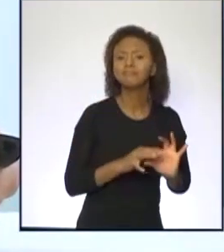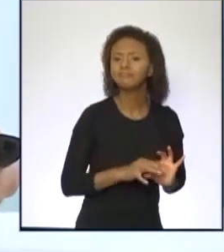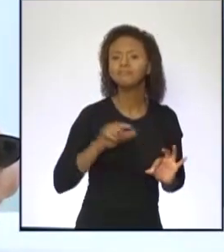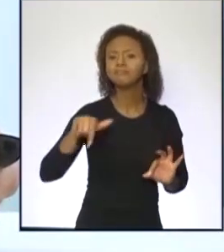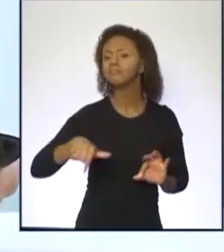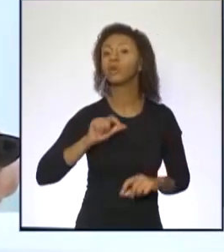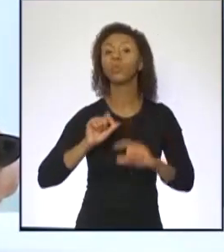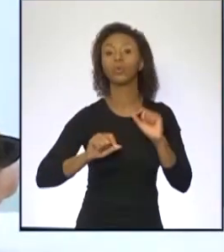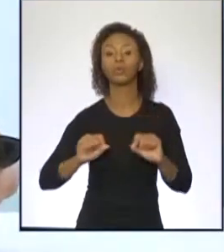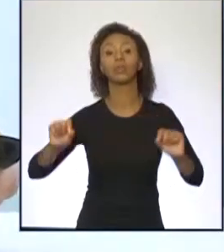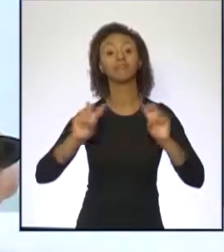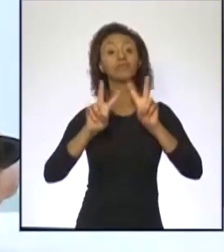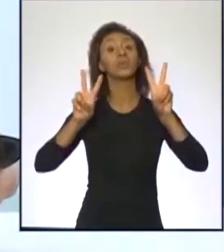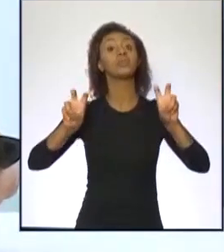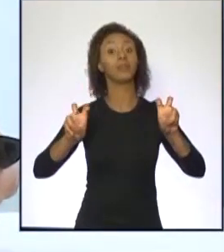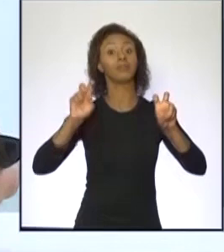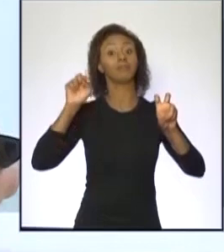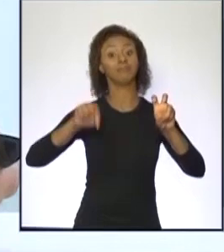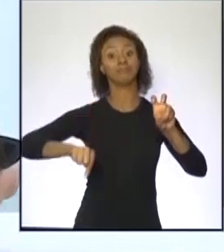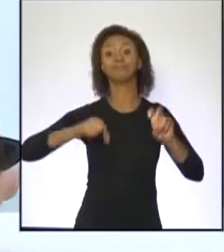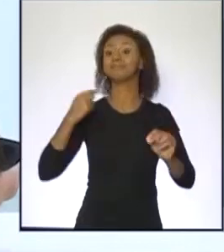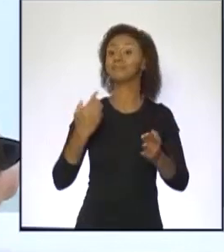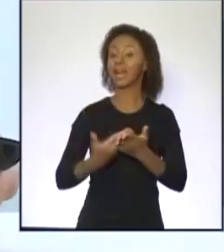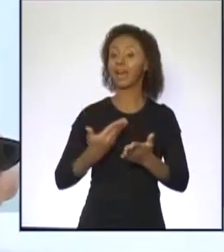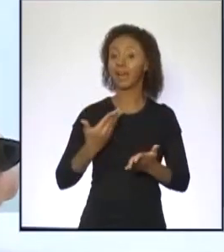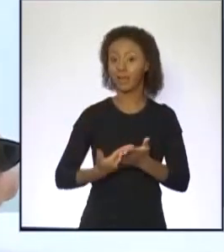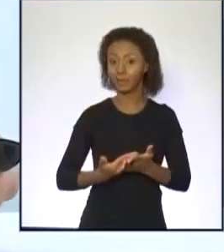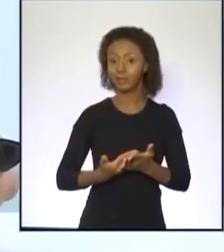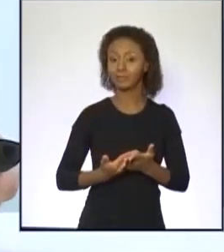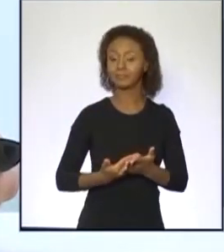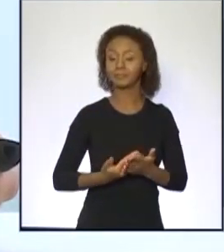ao nosso tema, tá, da aula.